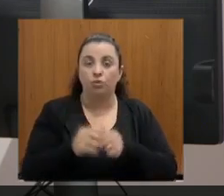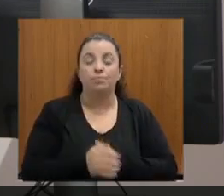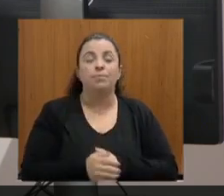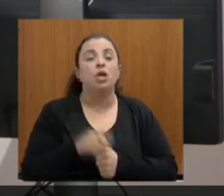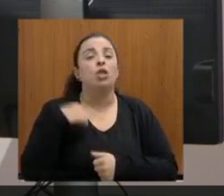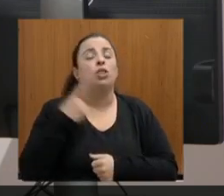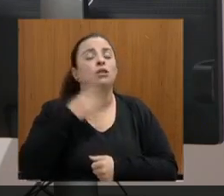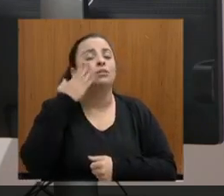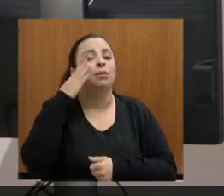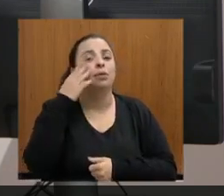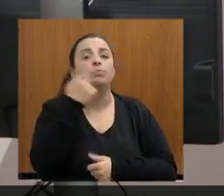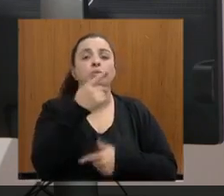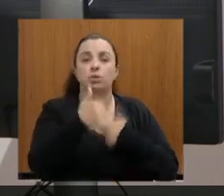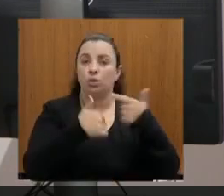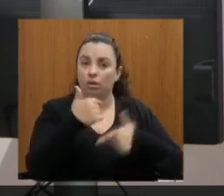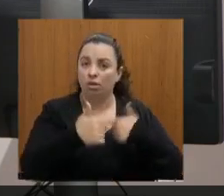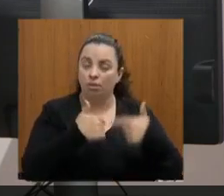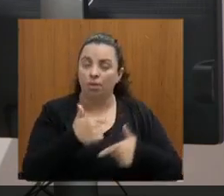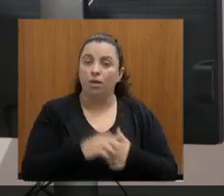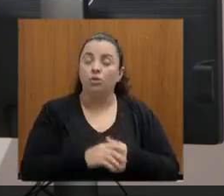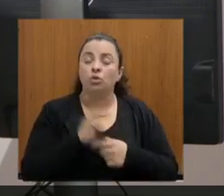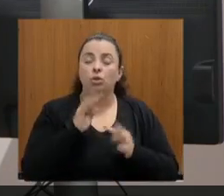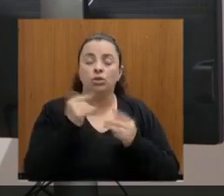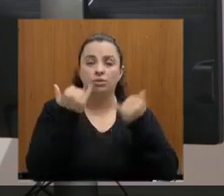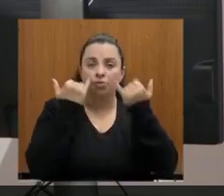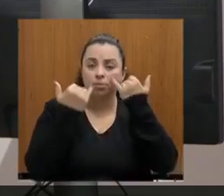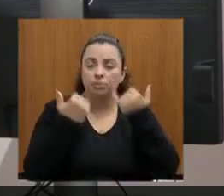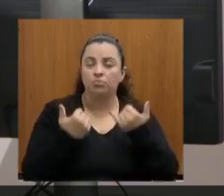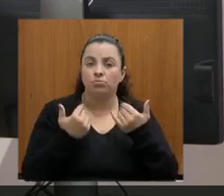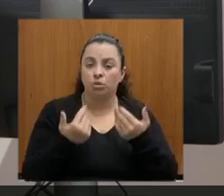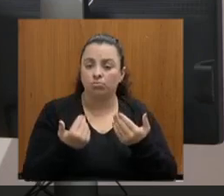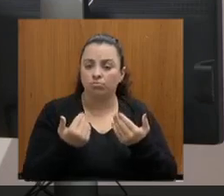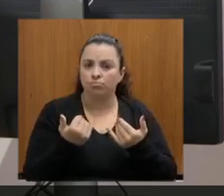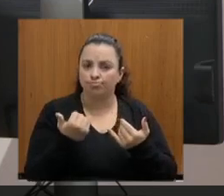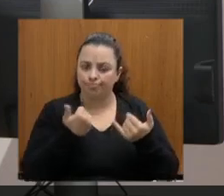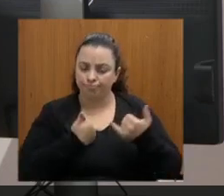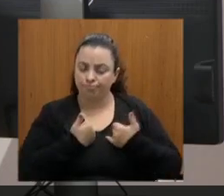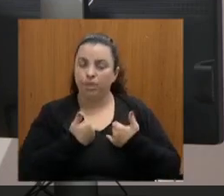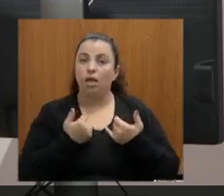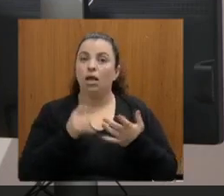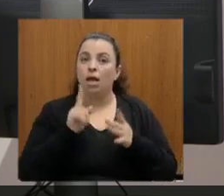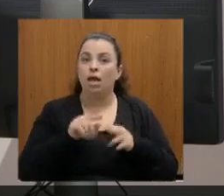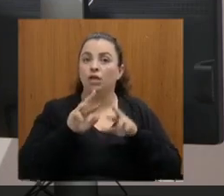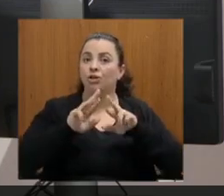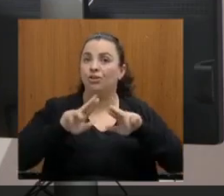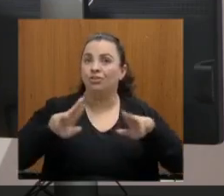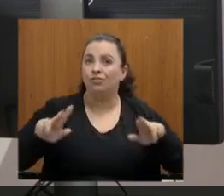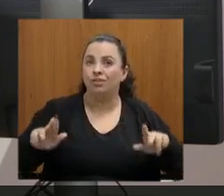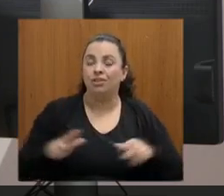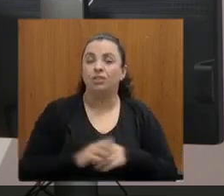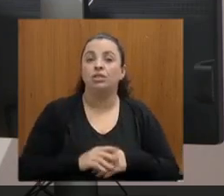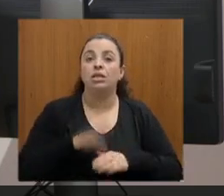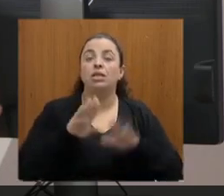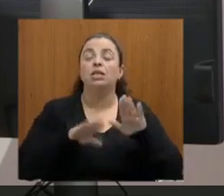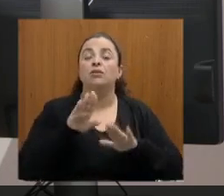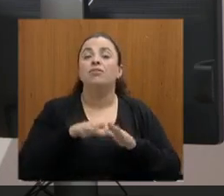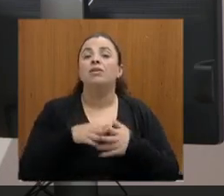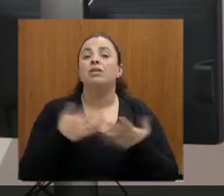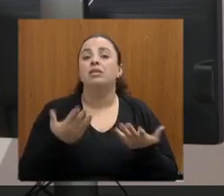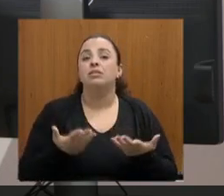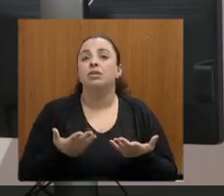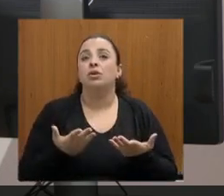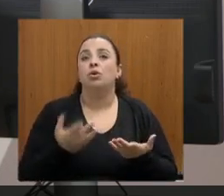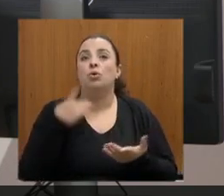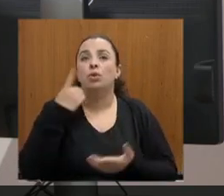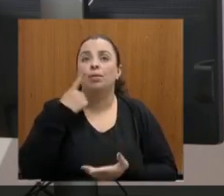população e que chegam os deputados elas são informações distintas talvez Deputado consiga postar um pouco mais perto daquilo que acontece e